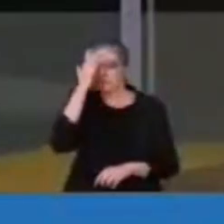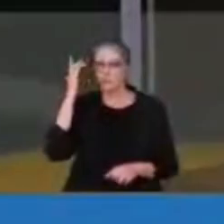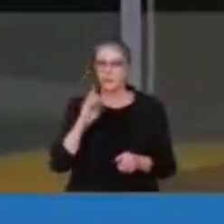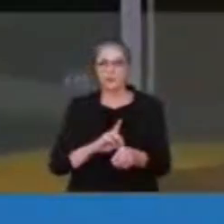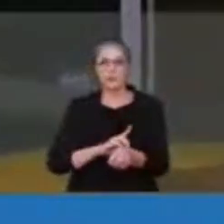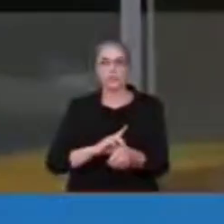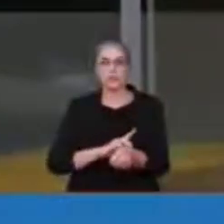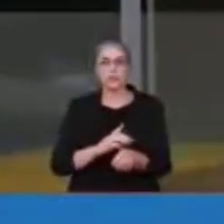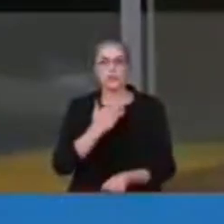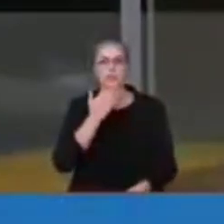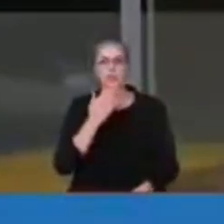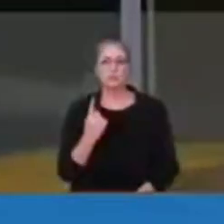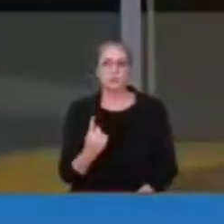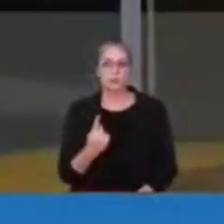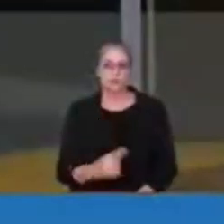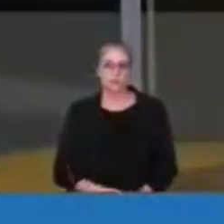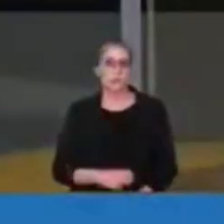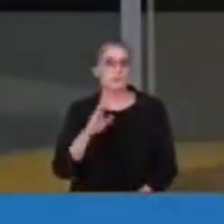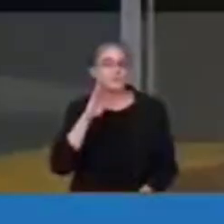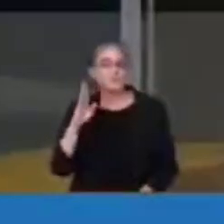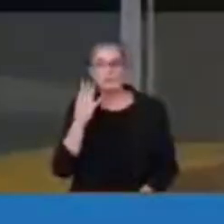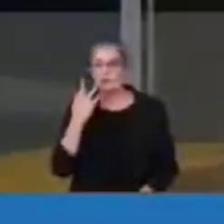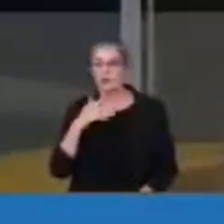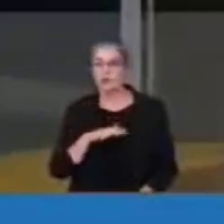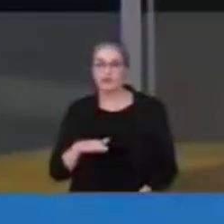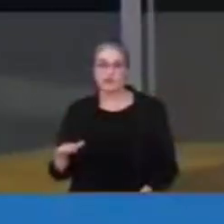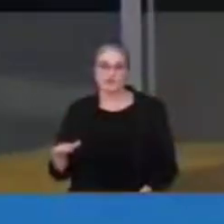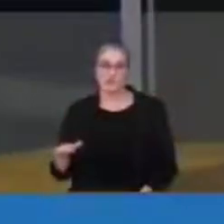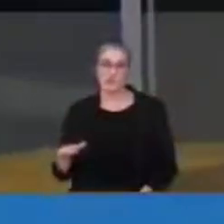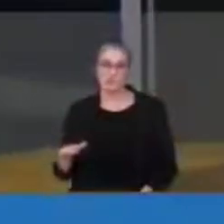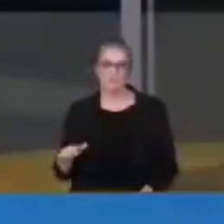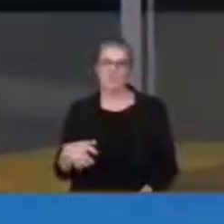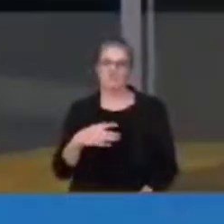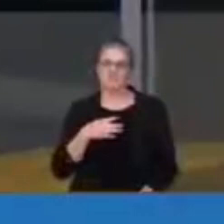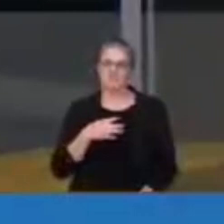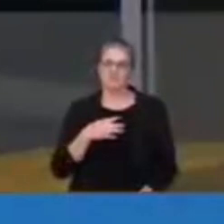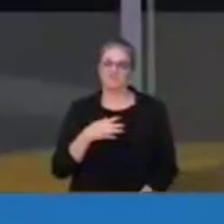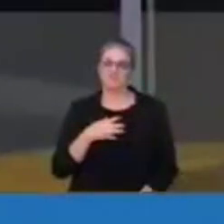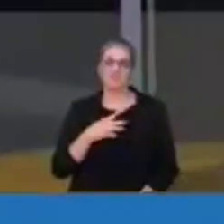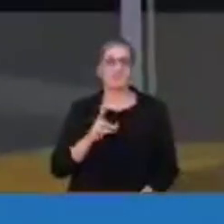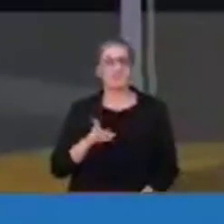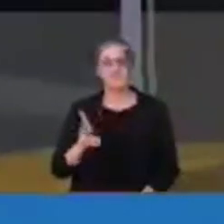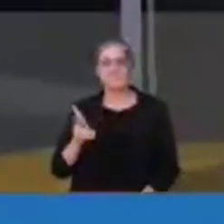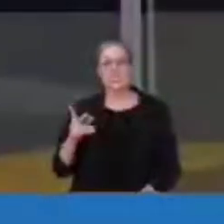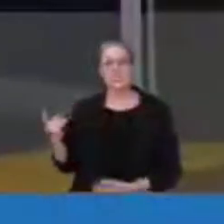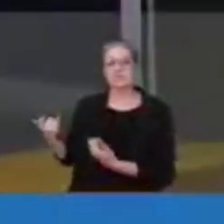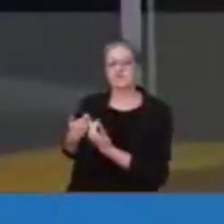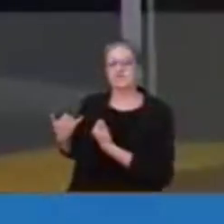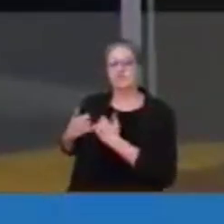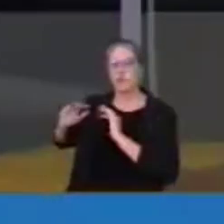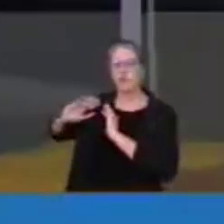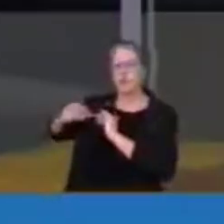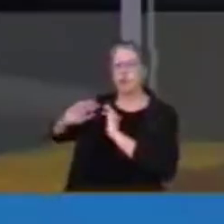1, especialmente as crianças. Eu tenho recebido com frequência apelos